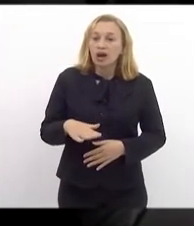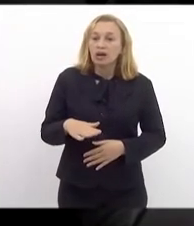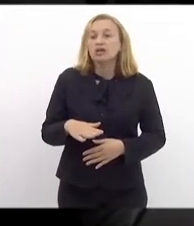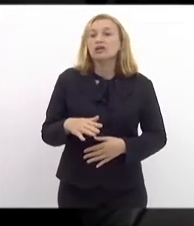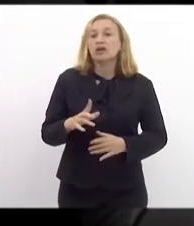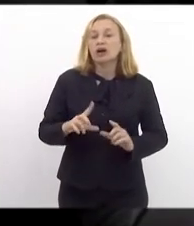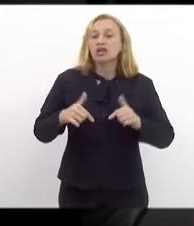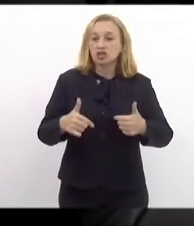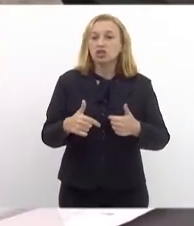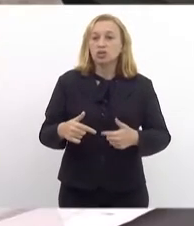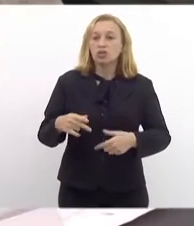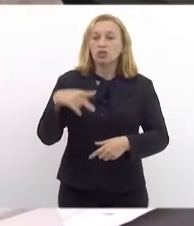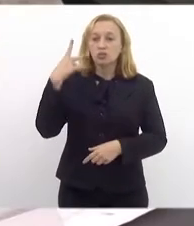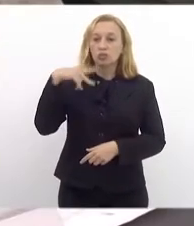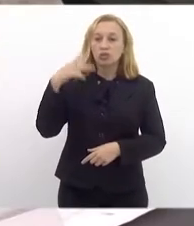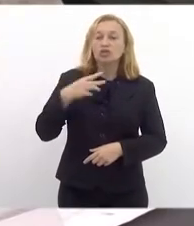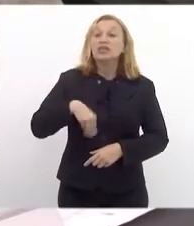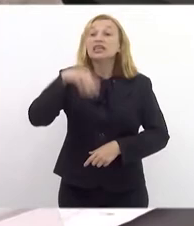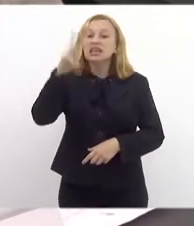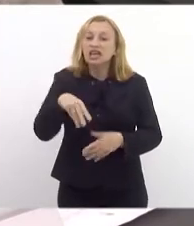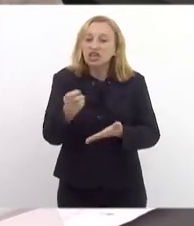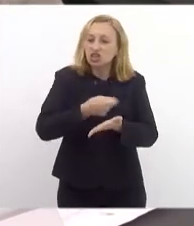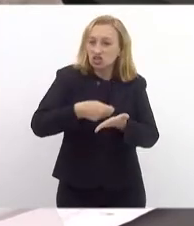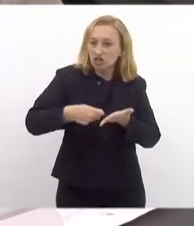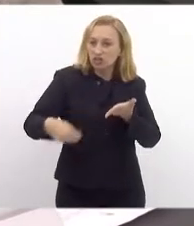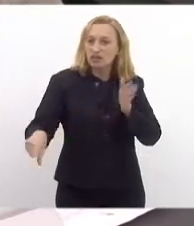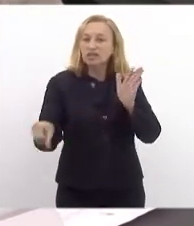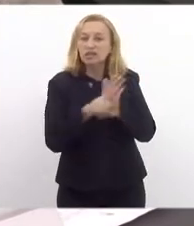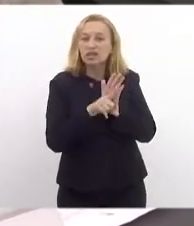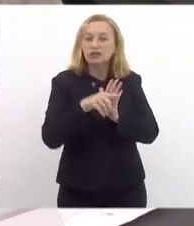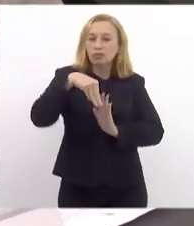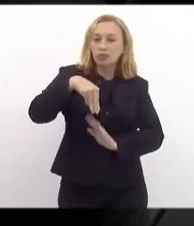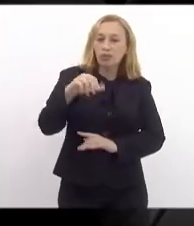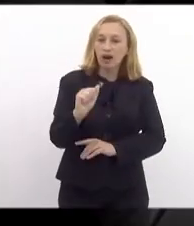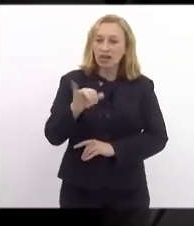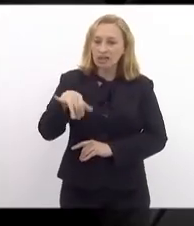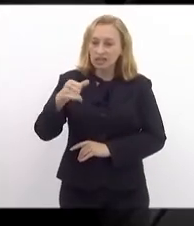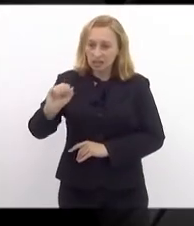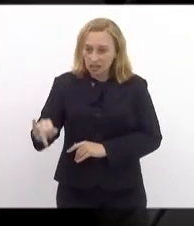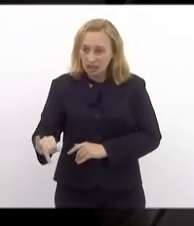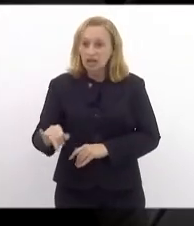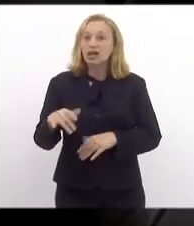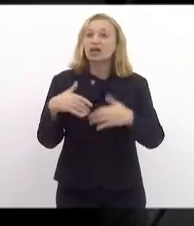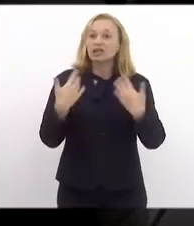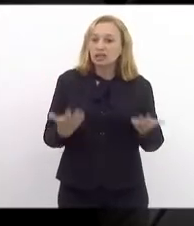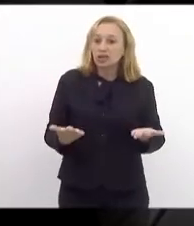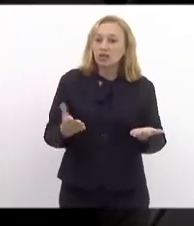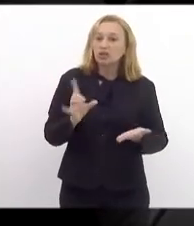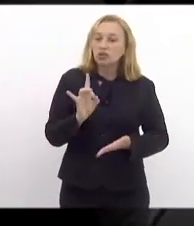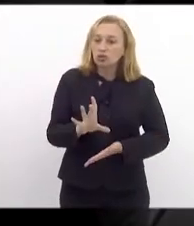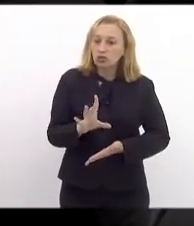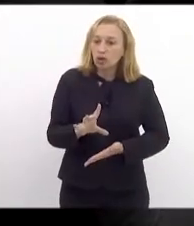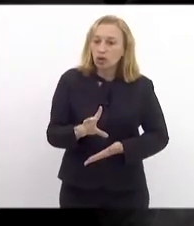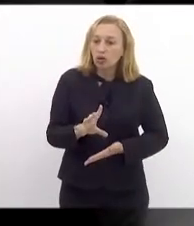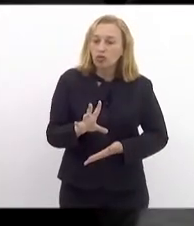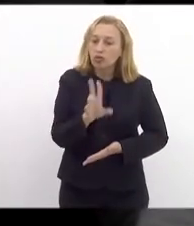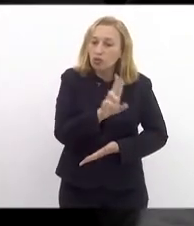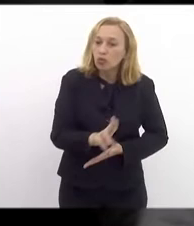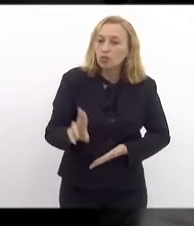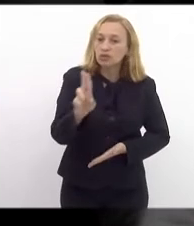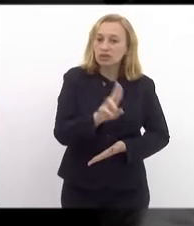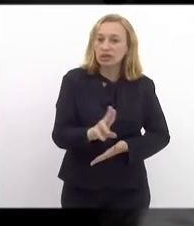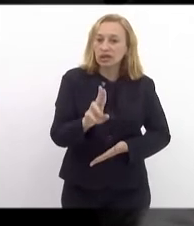o quem escreveu essa lei foi o Moacir né Então Eu apenas fui o vetor político